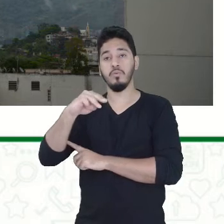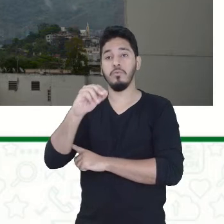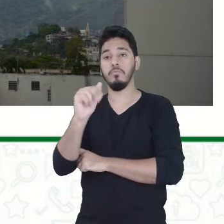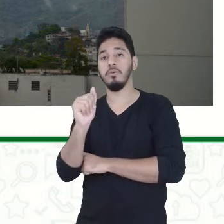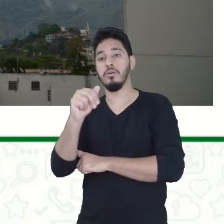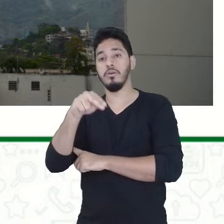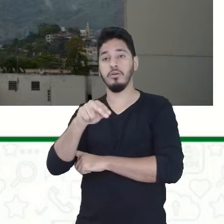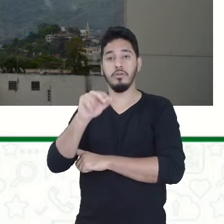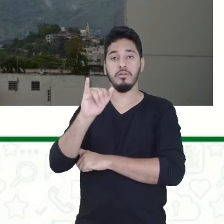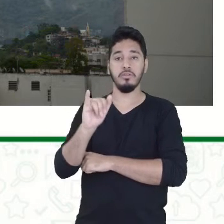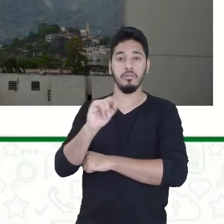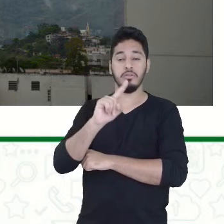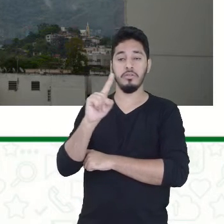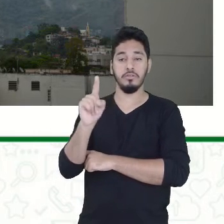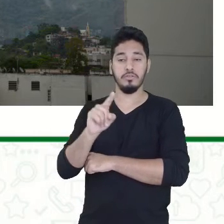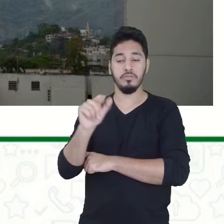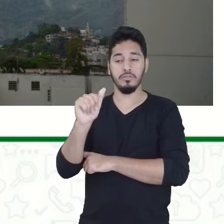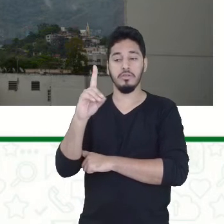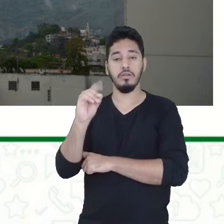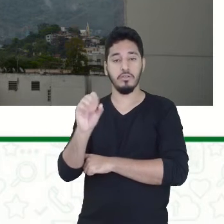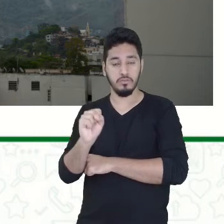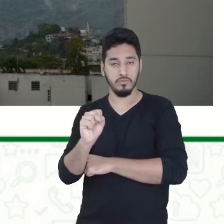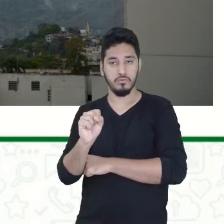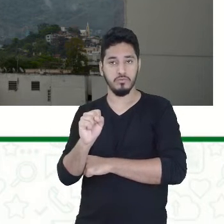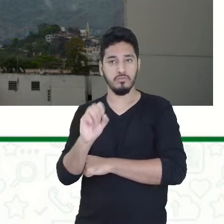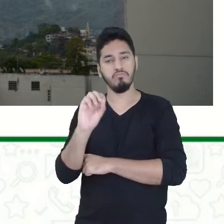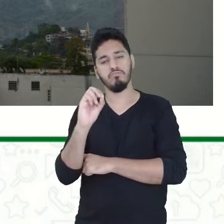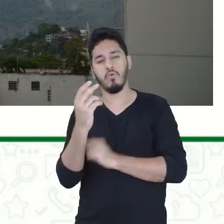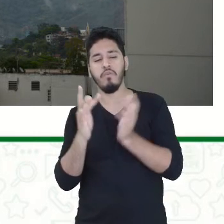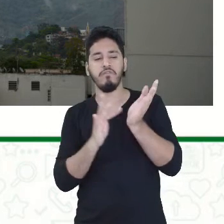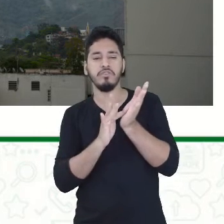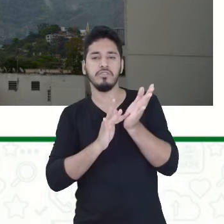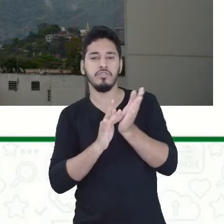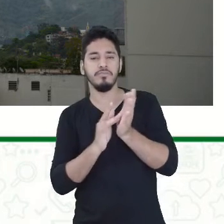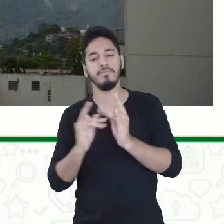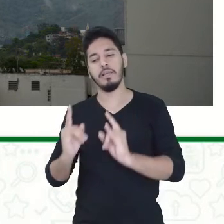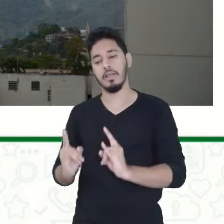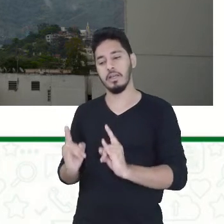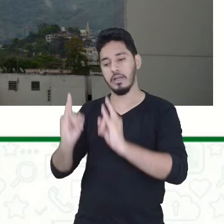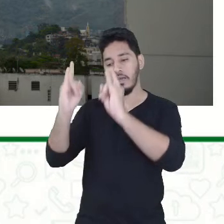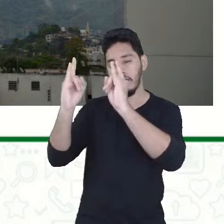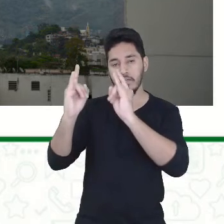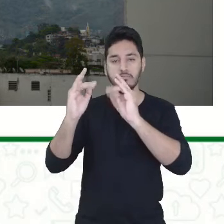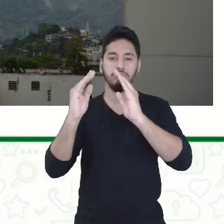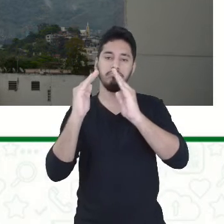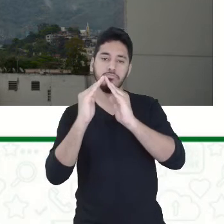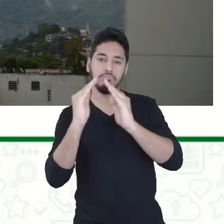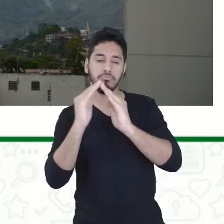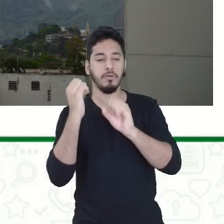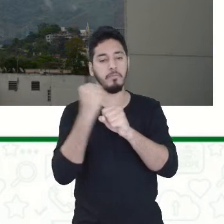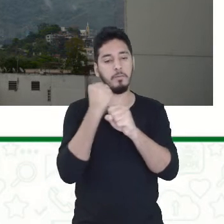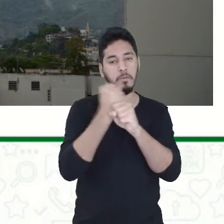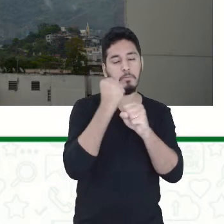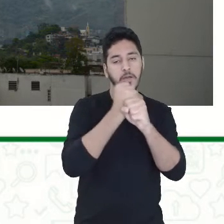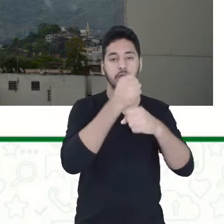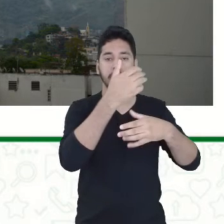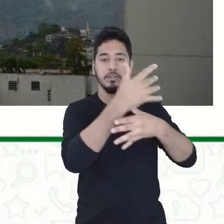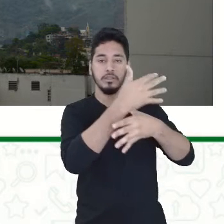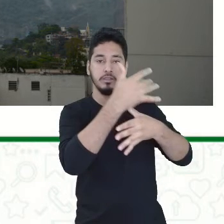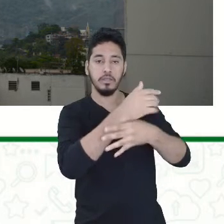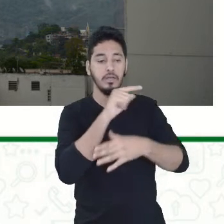mesmo artificiais. Portanto, a residência, a moradia, a construção, a cidade,